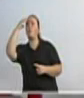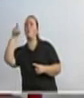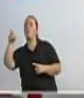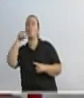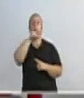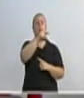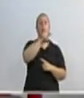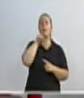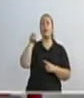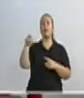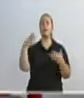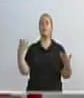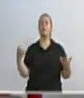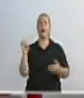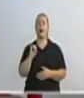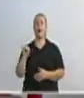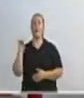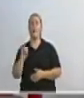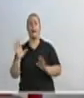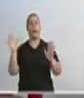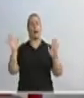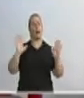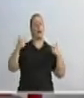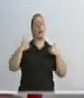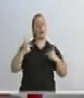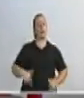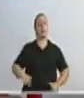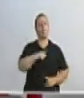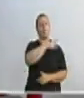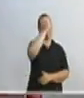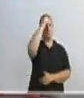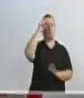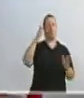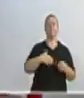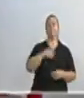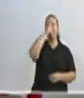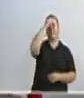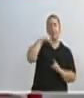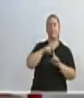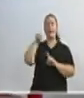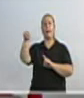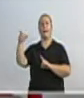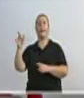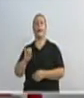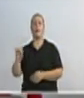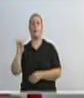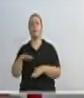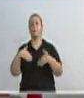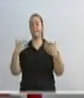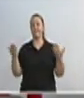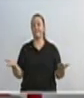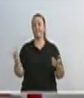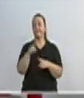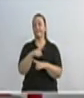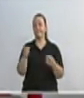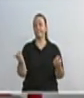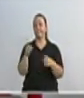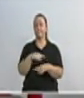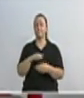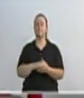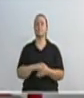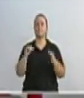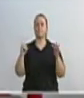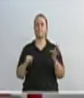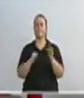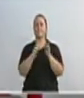A Oi diz que a parte dela fez, aí a Oi diz que a prefeitura está dificultando, a prefeitura diz que depende, e um joga para o outro e ninguém resolve nada. Temos uma na Itopavazinha na